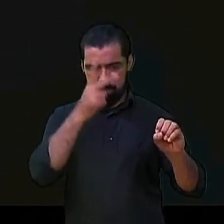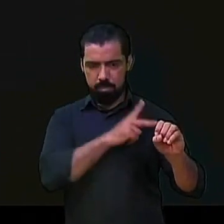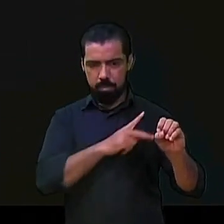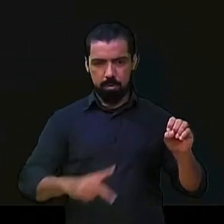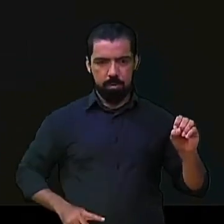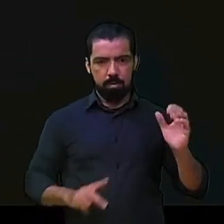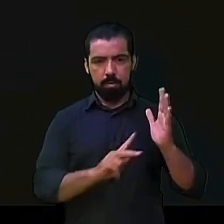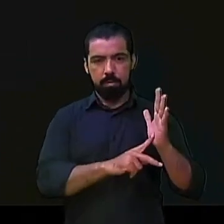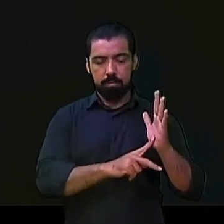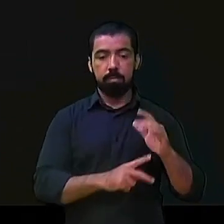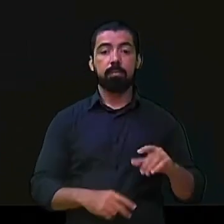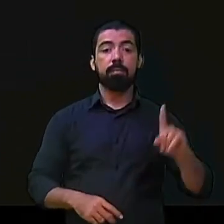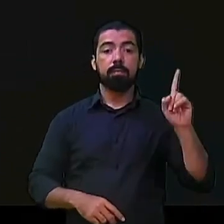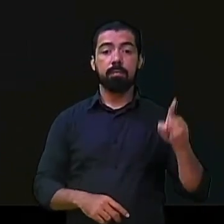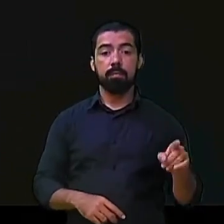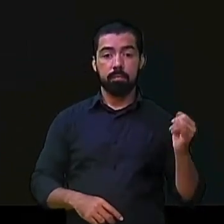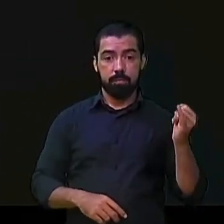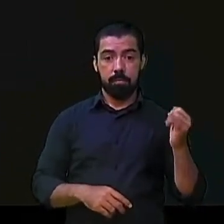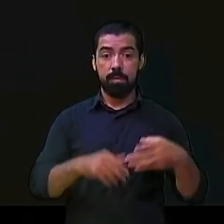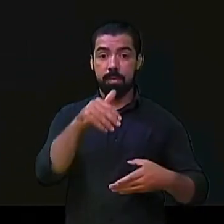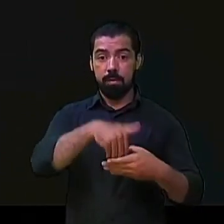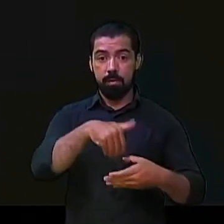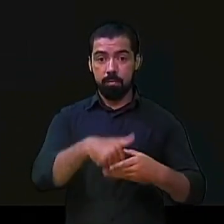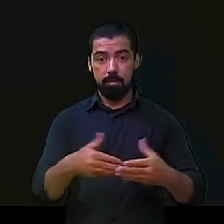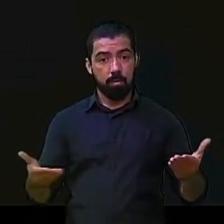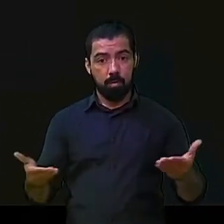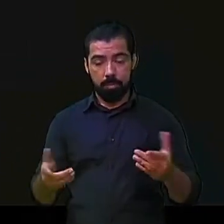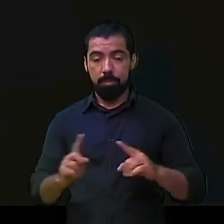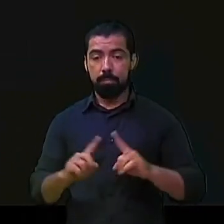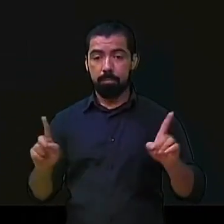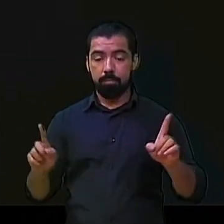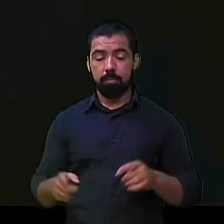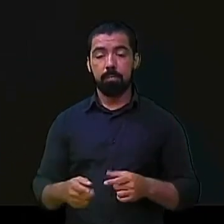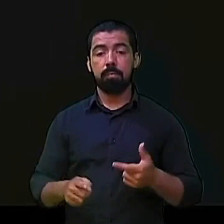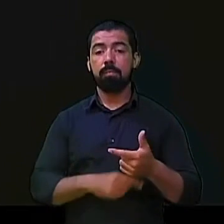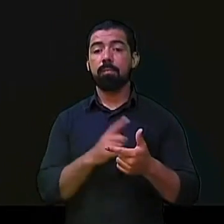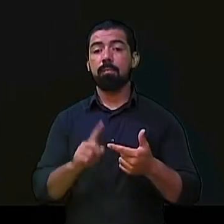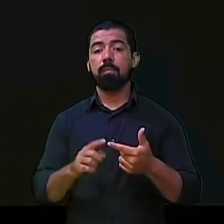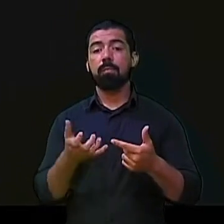que é trazer essa matéria à voto. Mas, segundo, eu quero